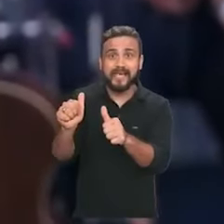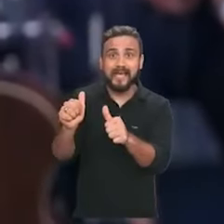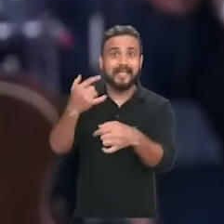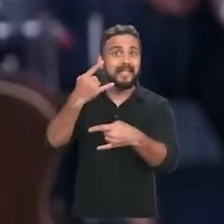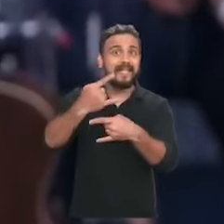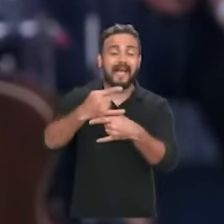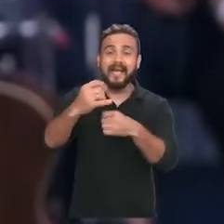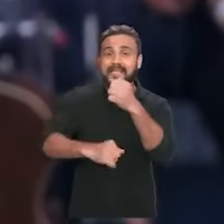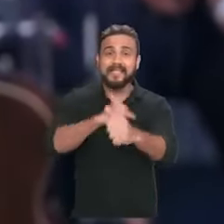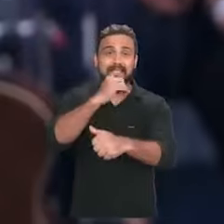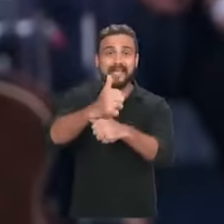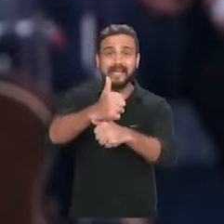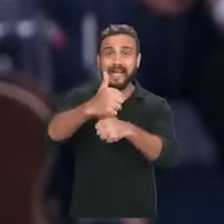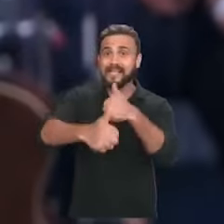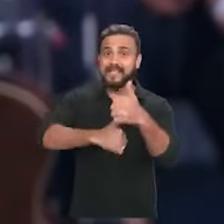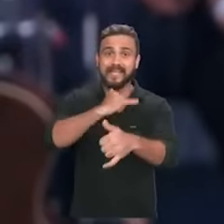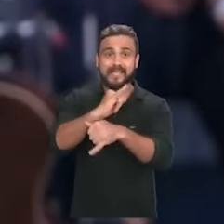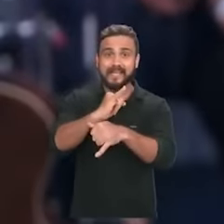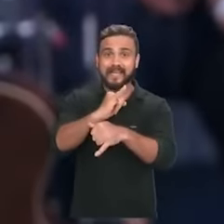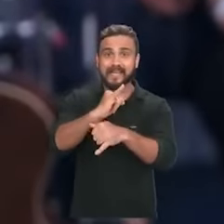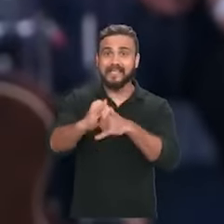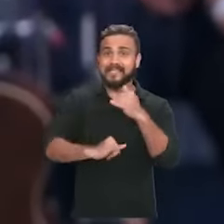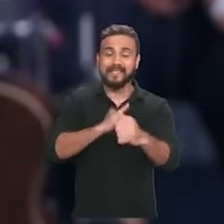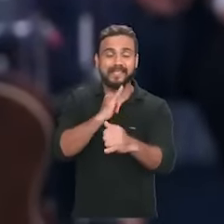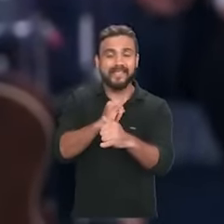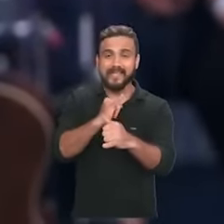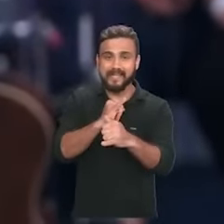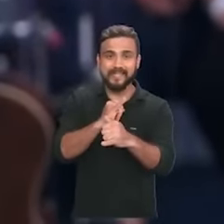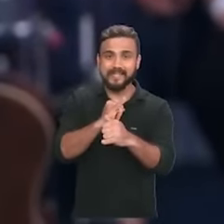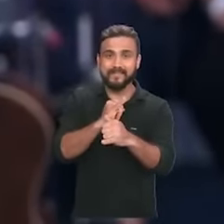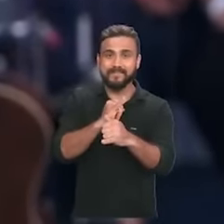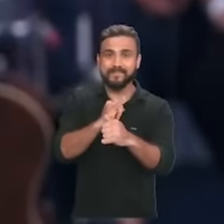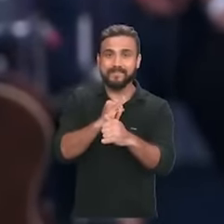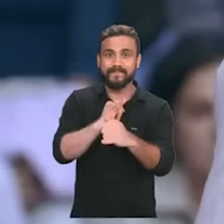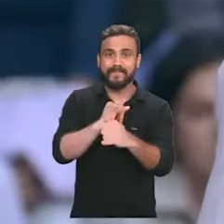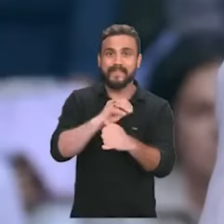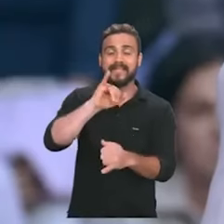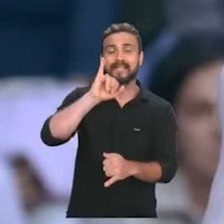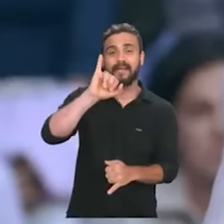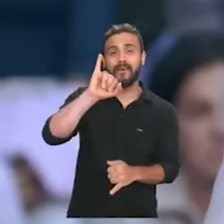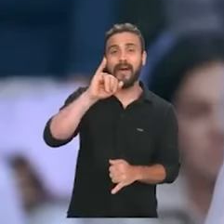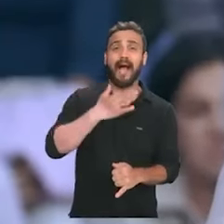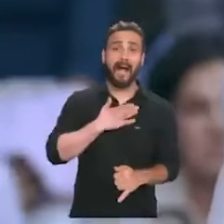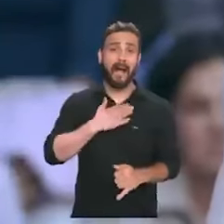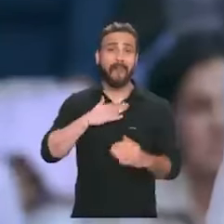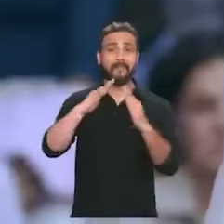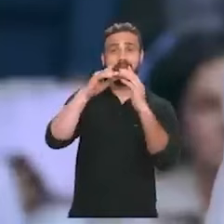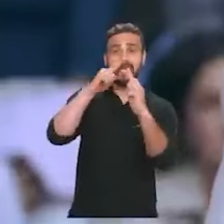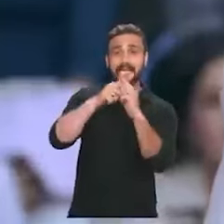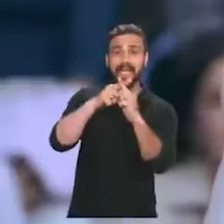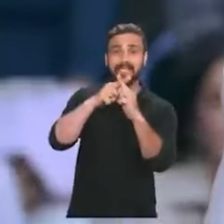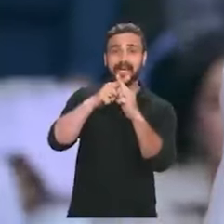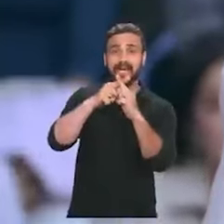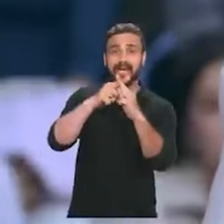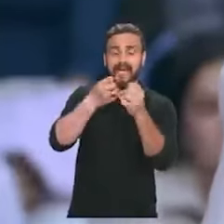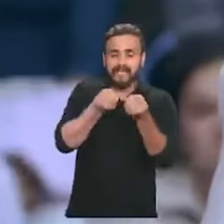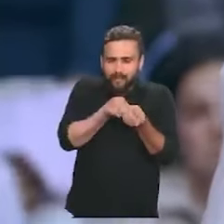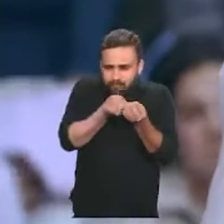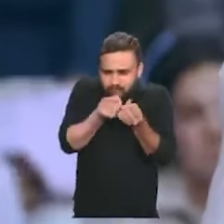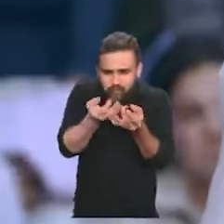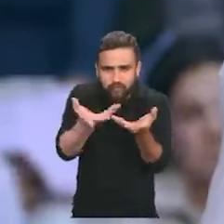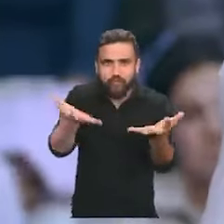internet. Hoje, a Yacht Church está se espalhando pelo Brasil e pelo mundo. Existem lugares que eu nunca